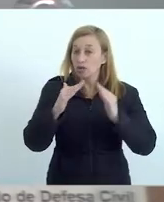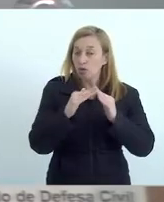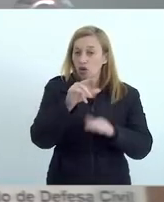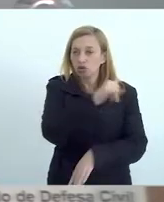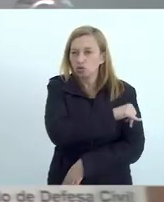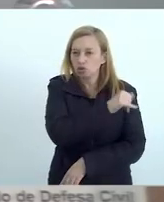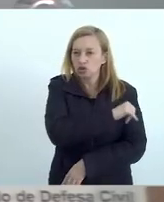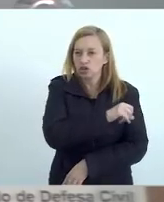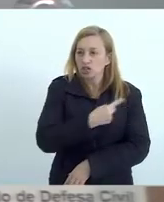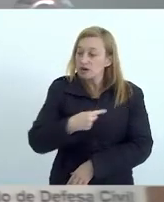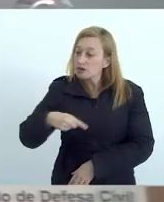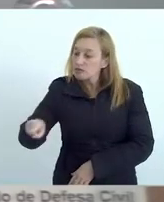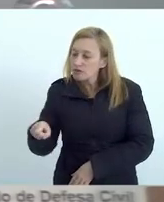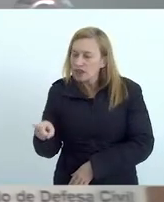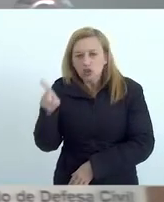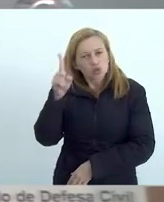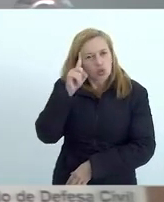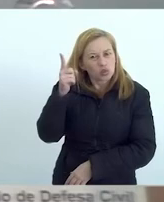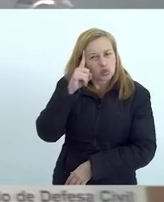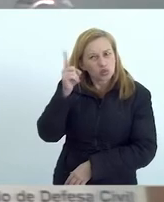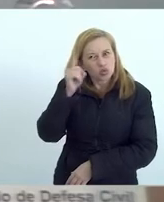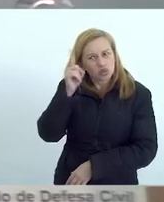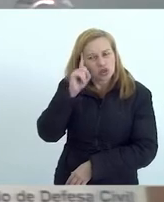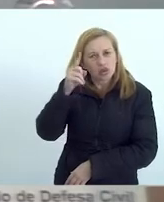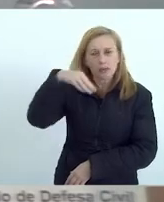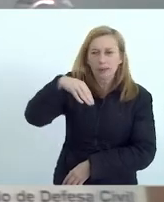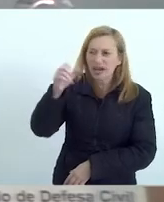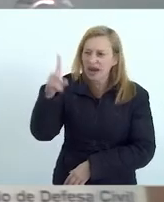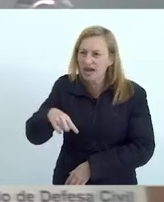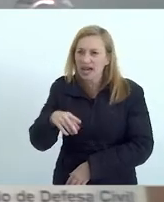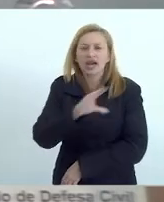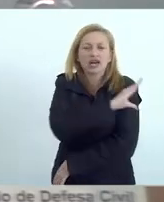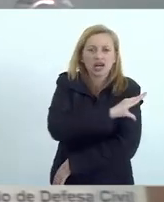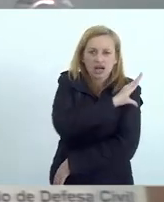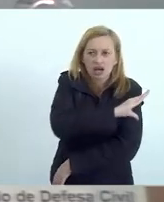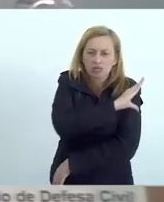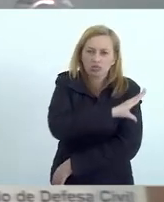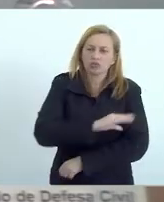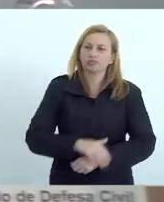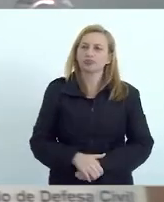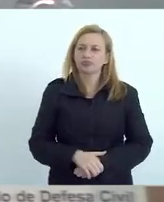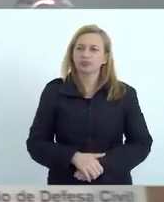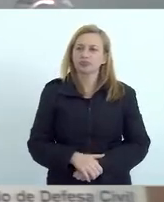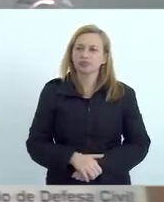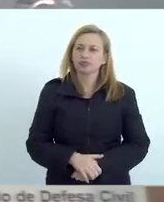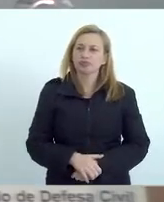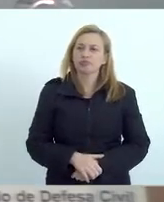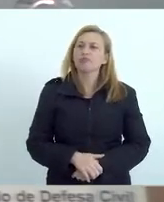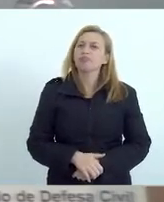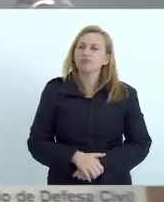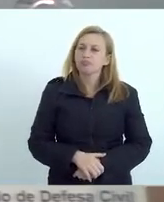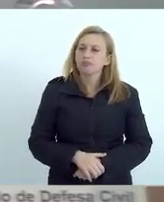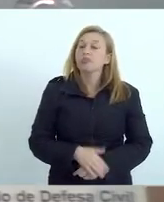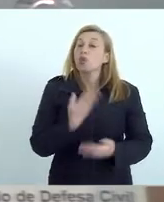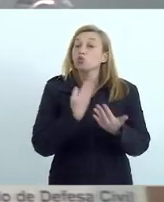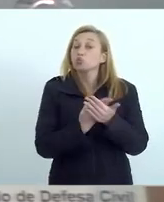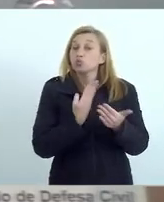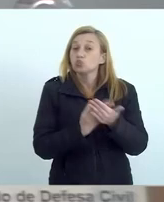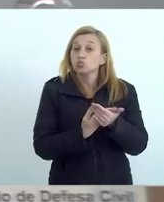mora no Rio de Janeiro e vão diariamente para Macaé para Campos isso foi feito um estudo